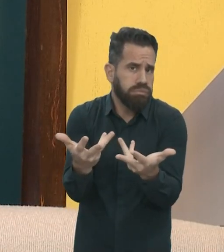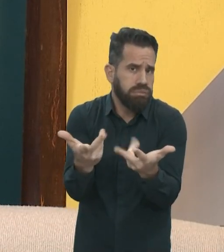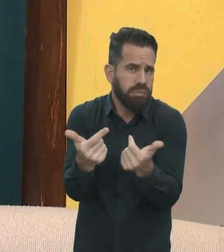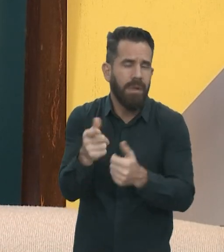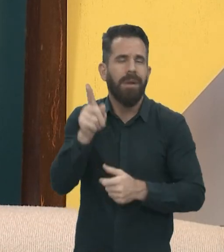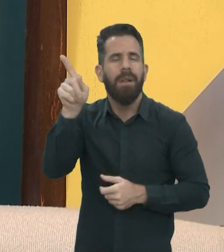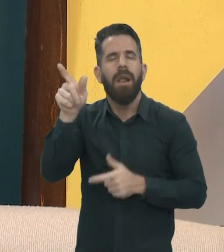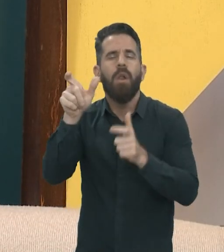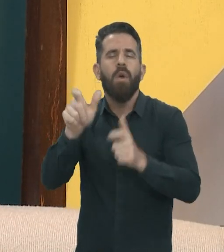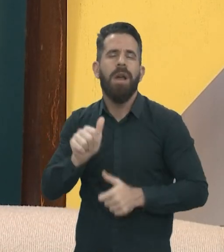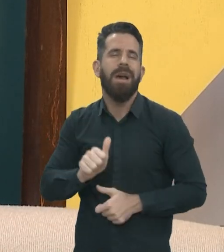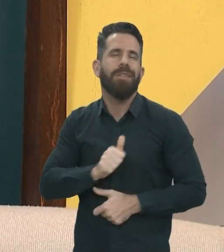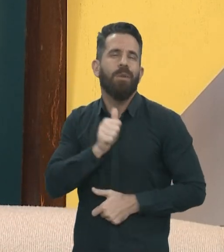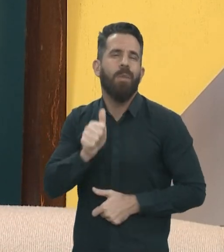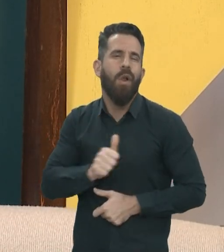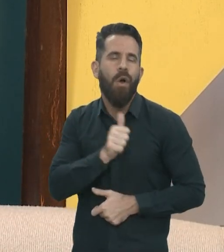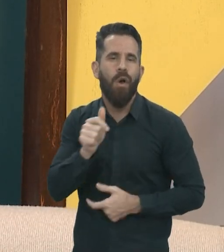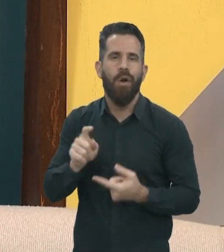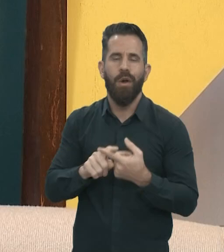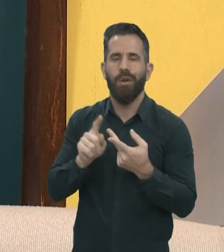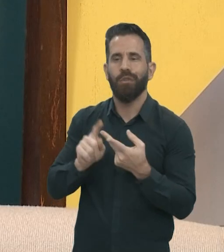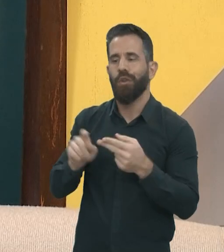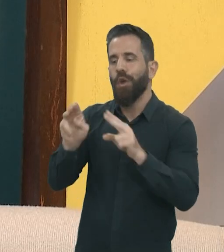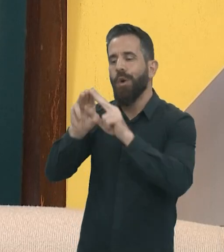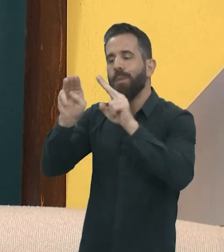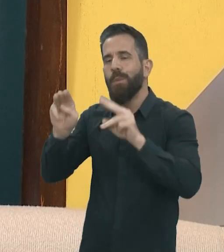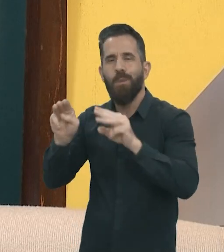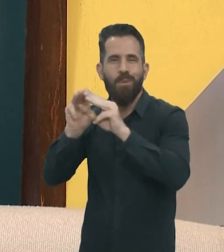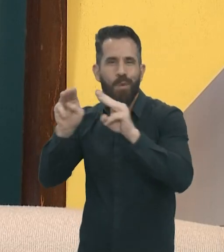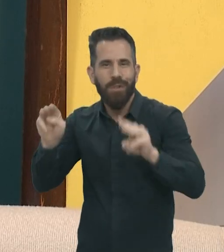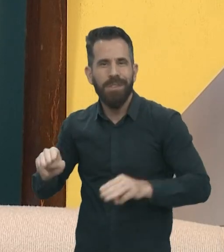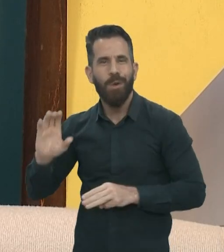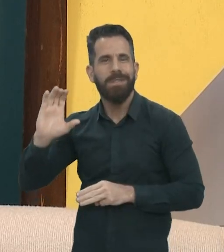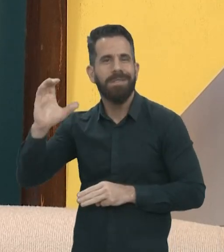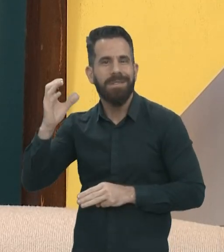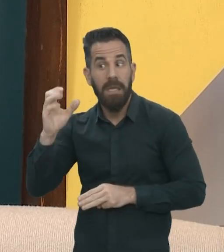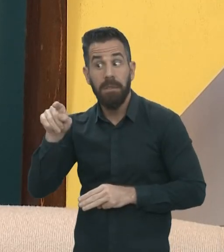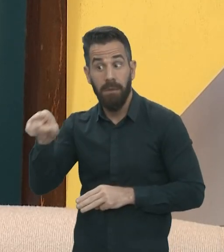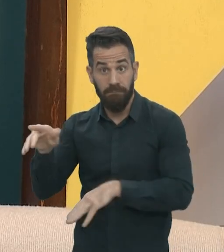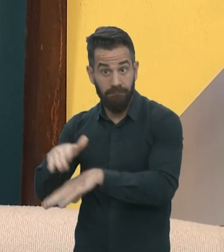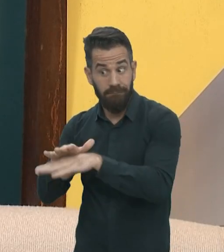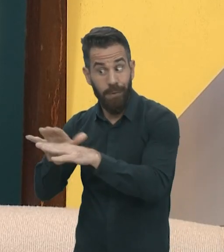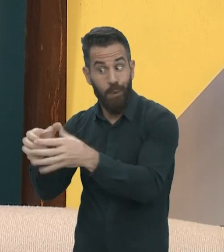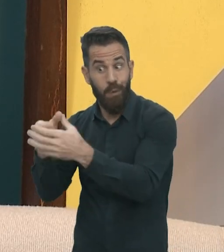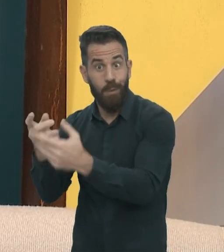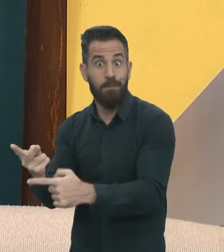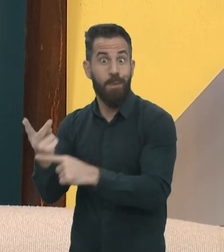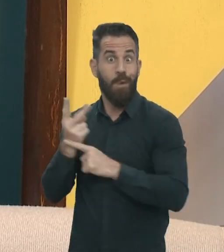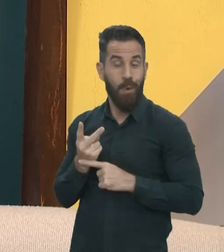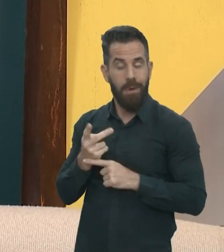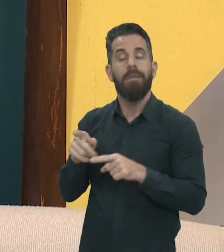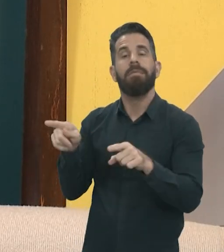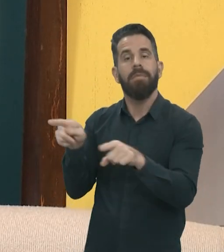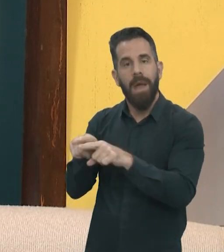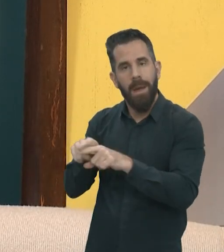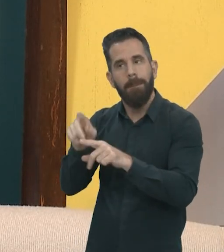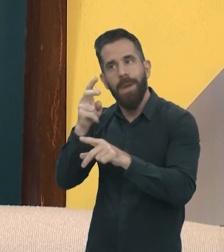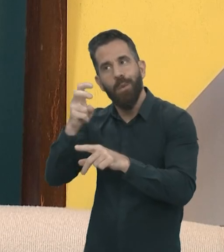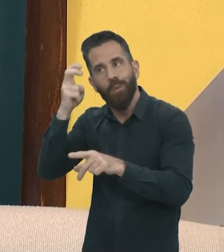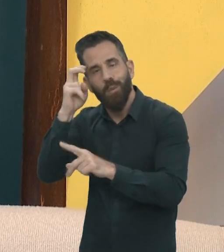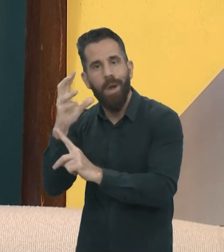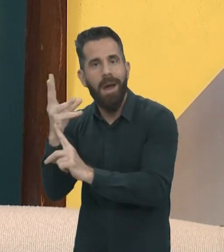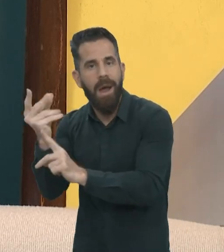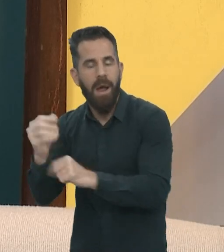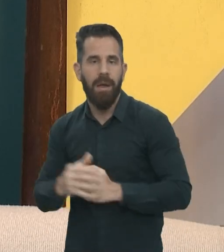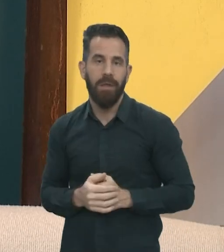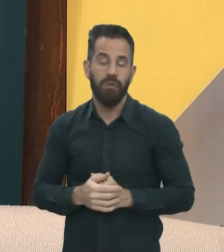professor? O Museu da Ciência, que é um núcleo em rede que nos procuraram, que também, olha, tem a ver com cultura e arte. Nós temos as feiras,